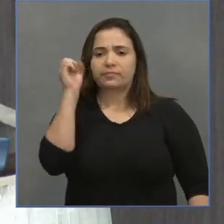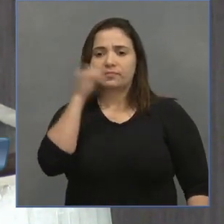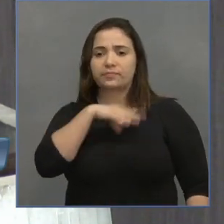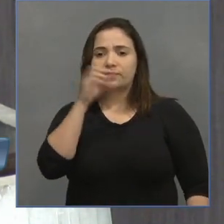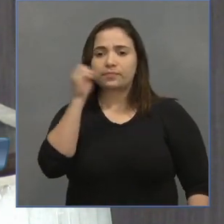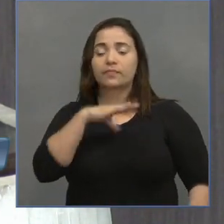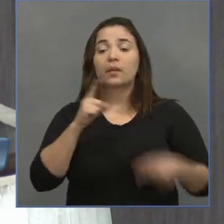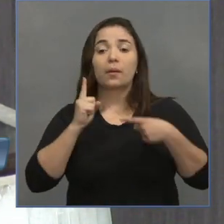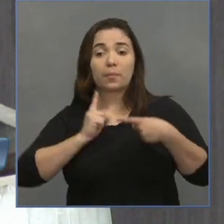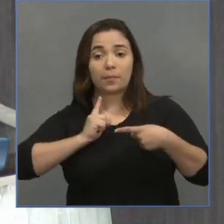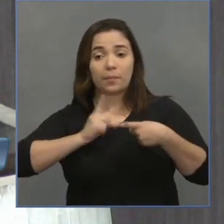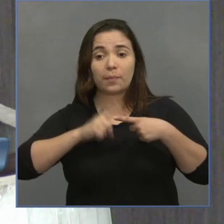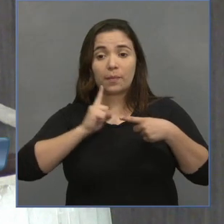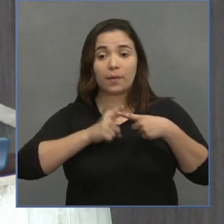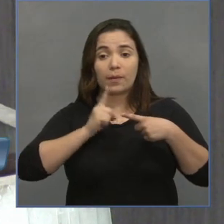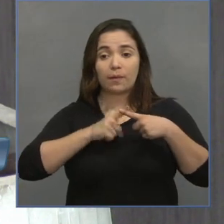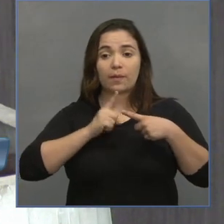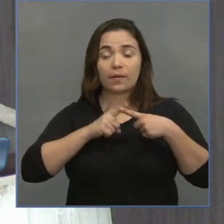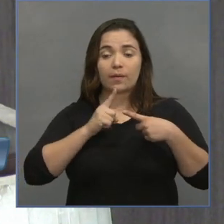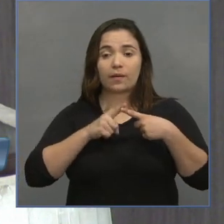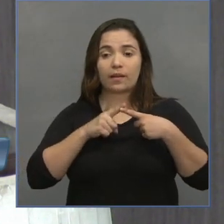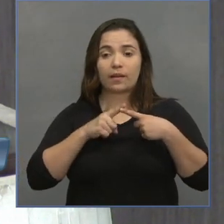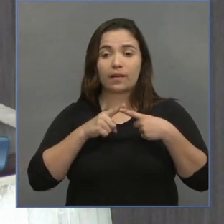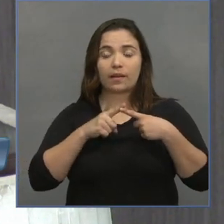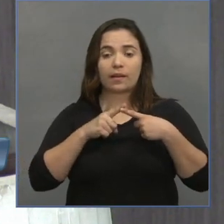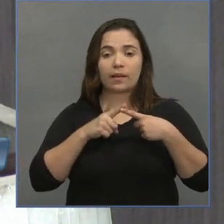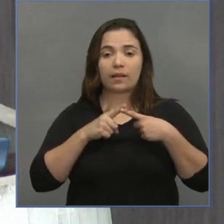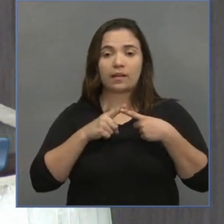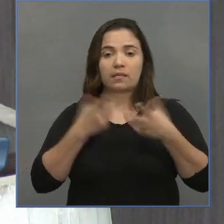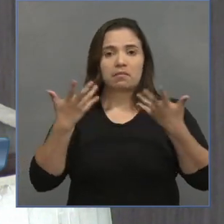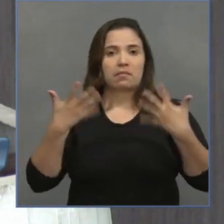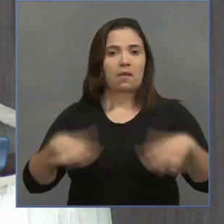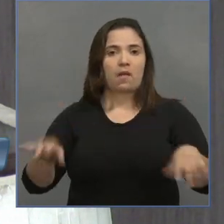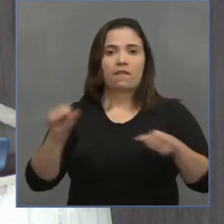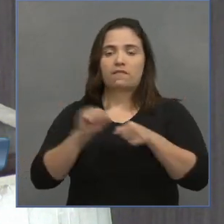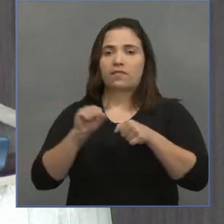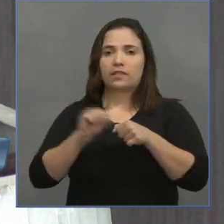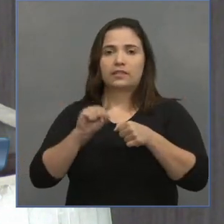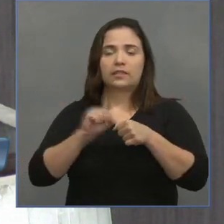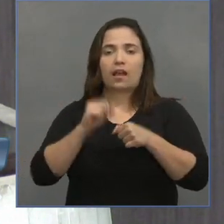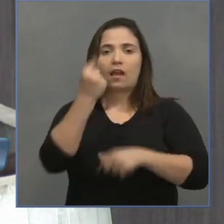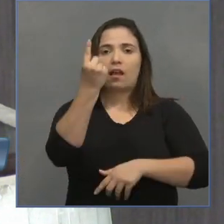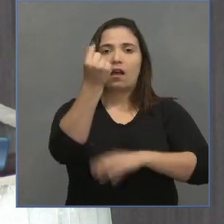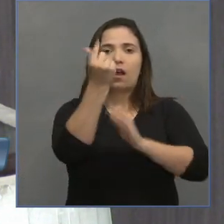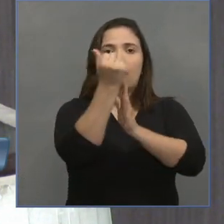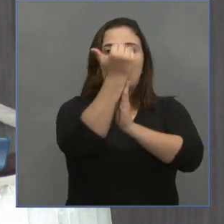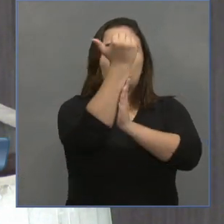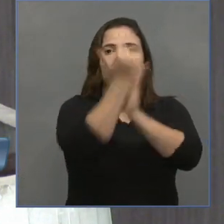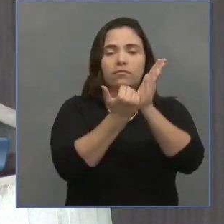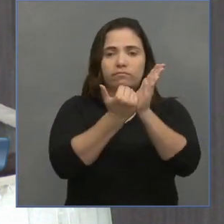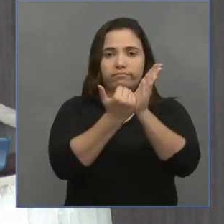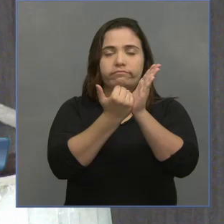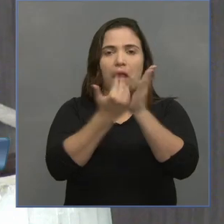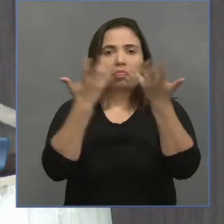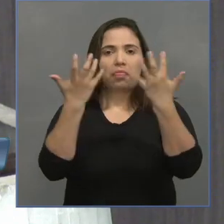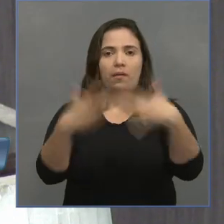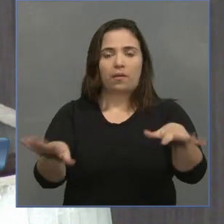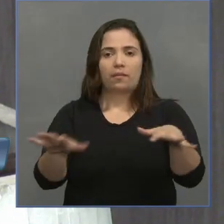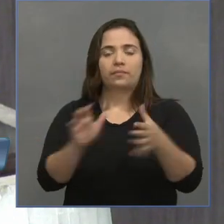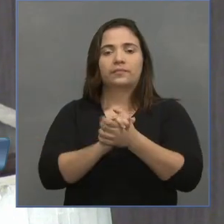eles, quando podiam, eles não fizeram a tarifação correta e, mais, pior do que isso,